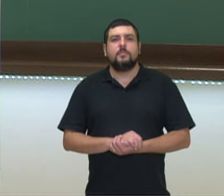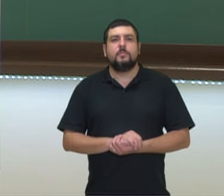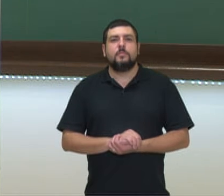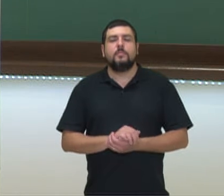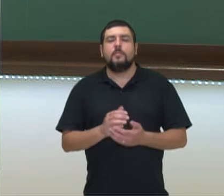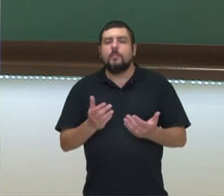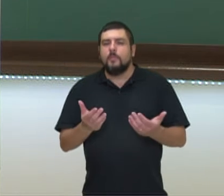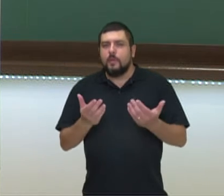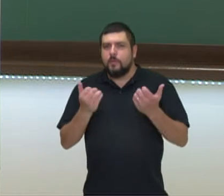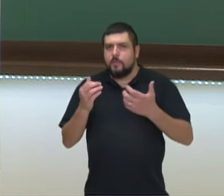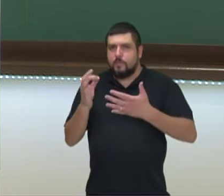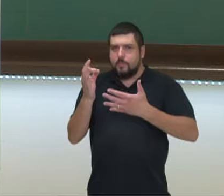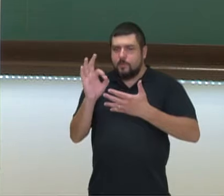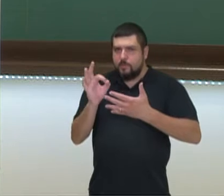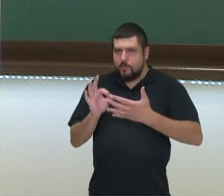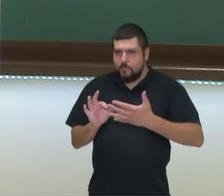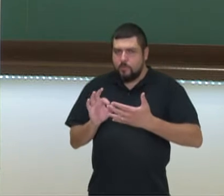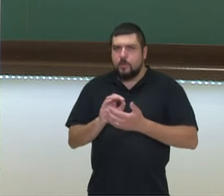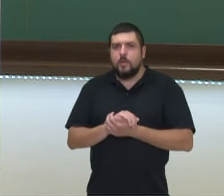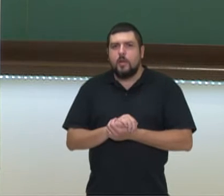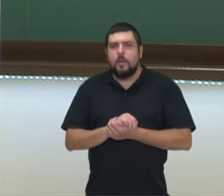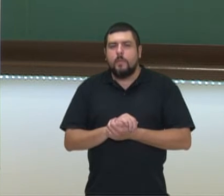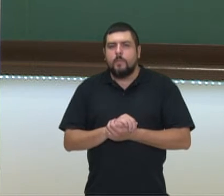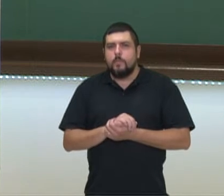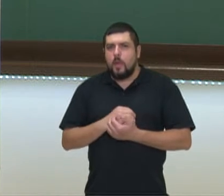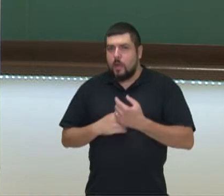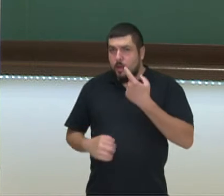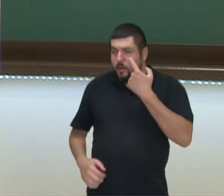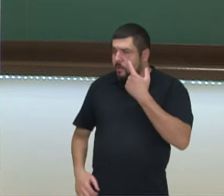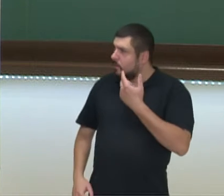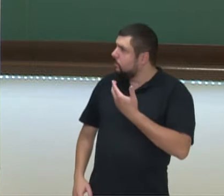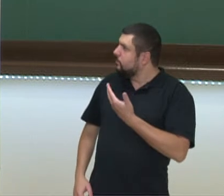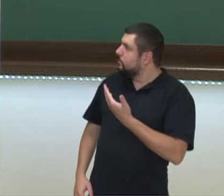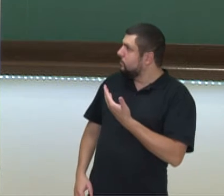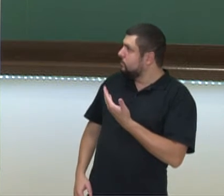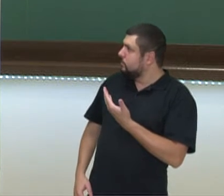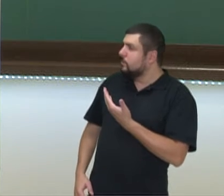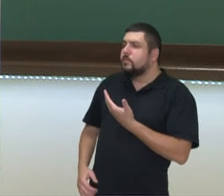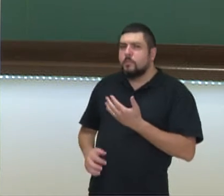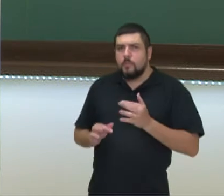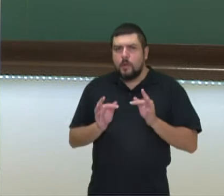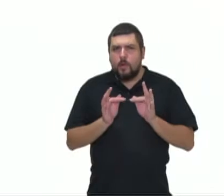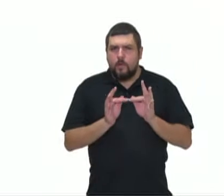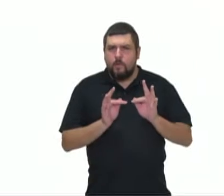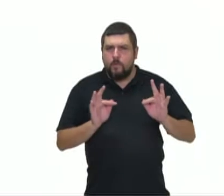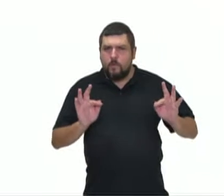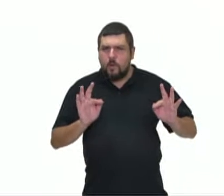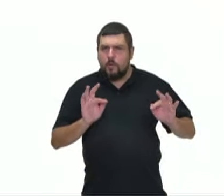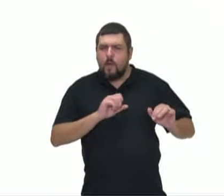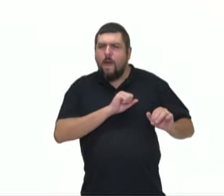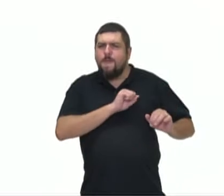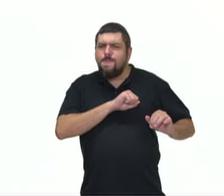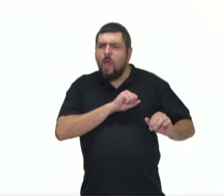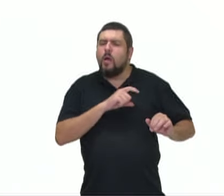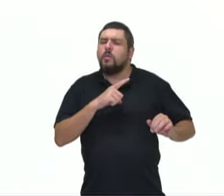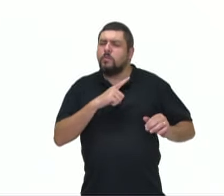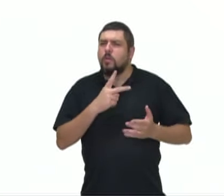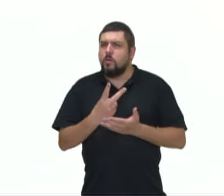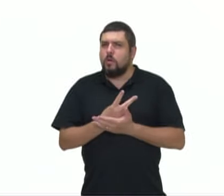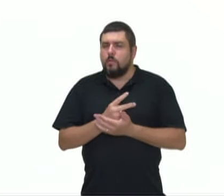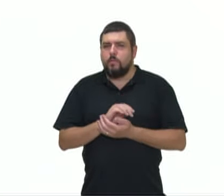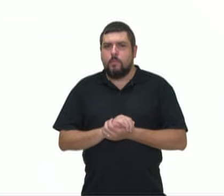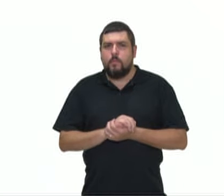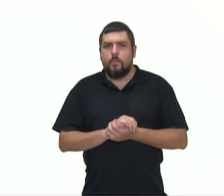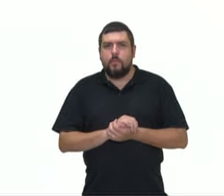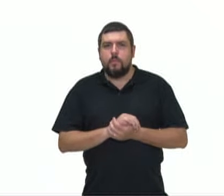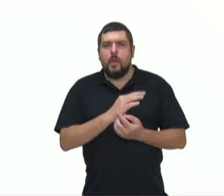Pessoal, vamos corrigir, né? Então, uma frase escrita propositalmente como um erro que diz assim, né? A arte rupestre é compreendida como um